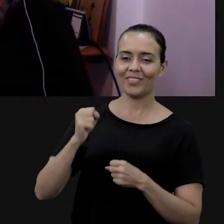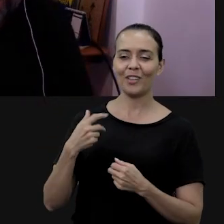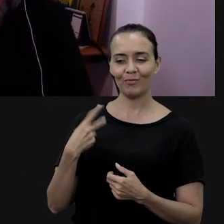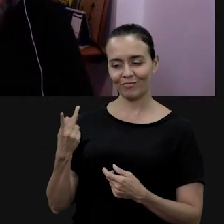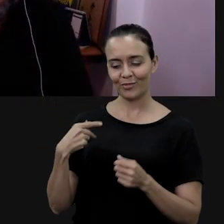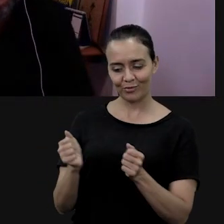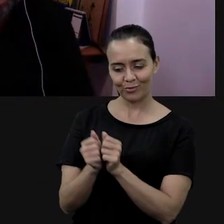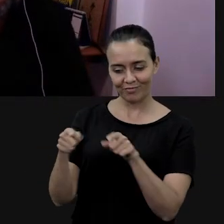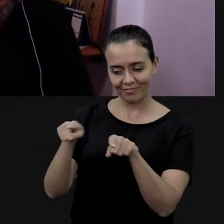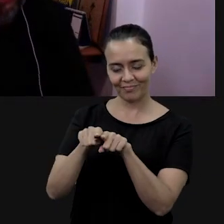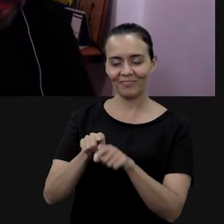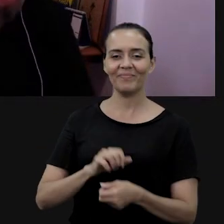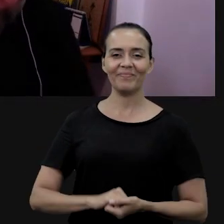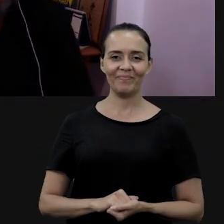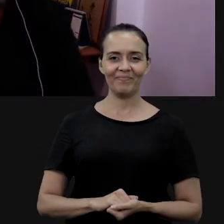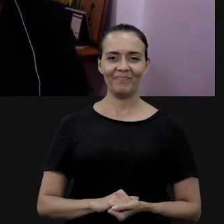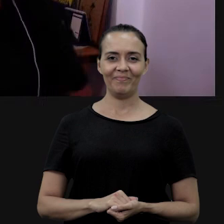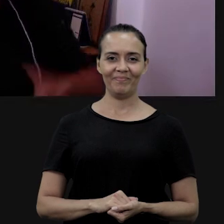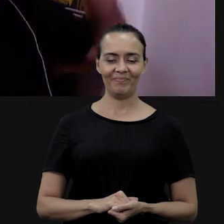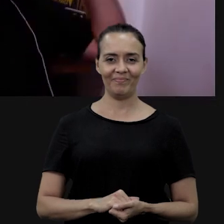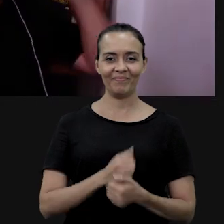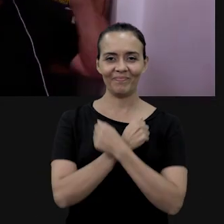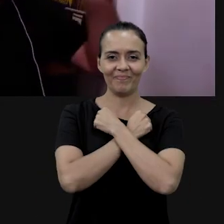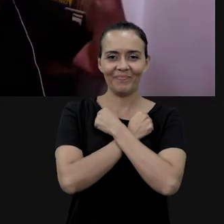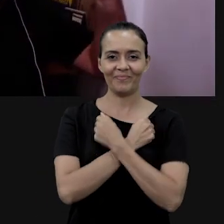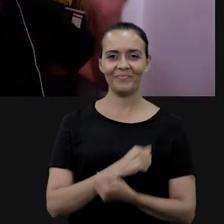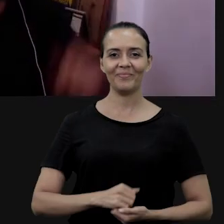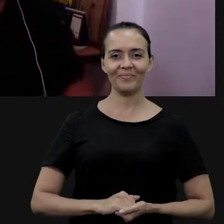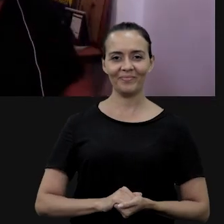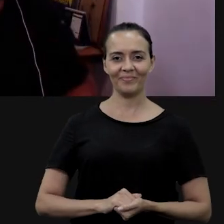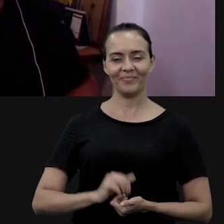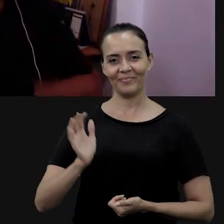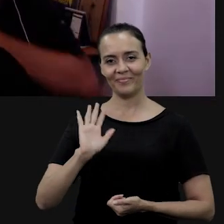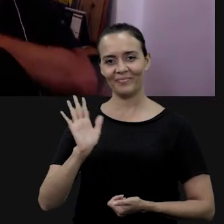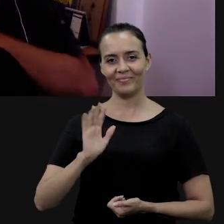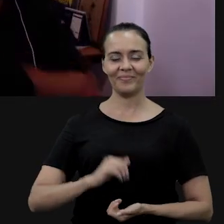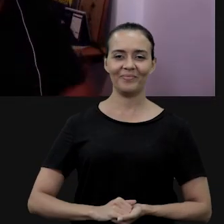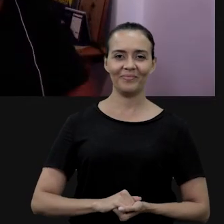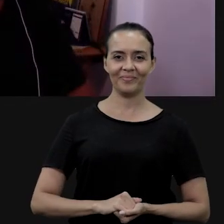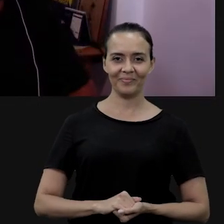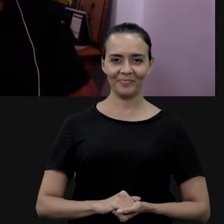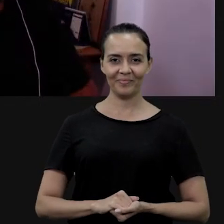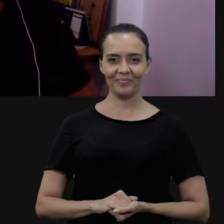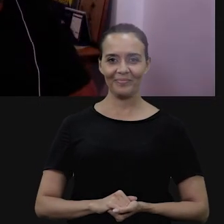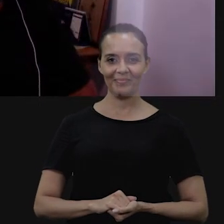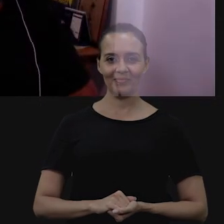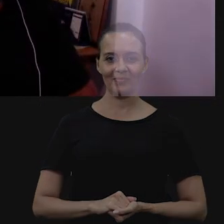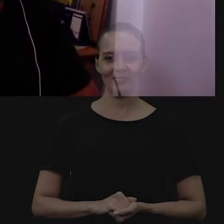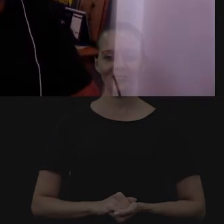meu querido. sucesso e estou sempre à disposição aí. Valeu demais. Abraço, grande André.